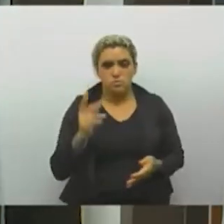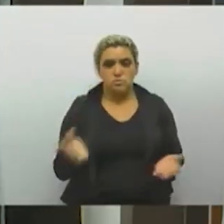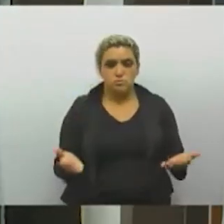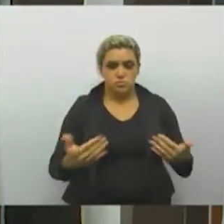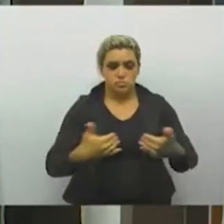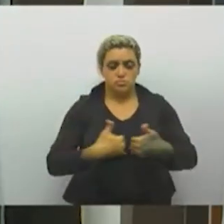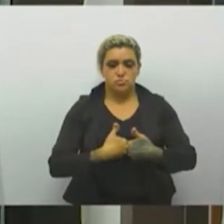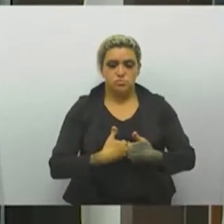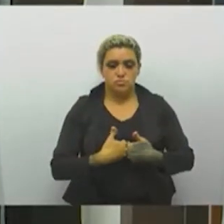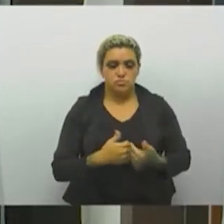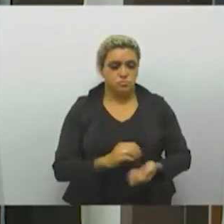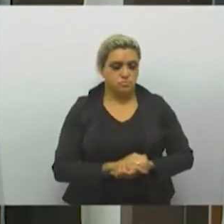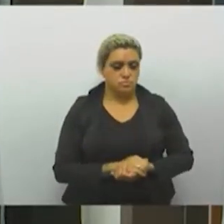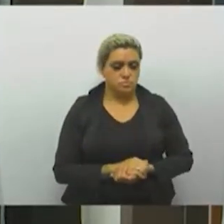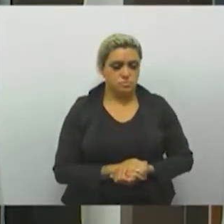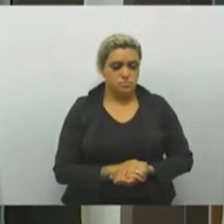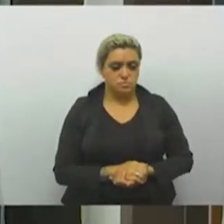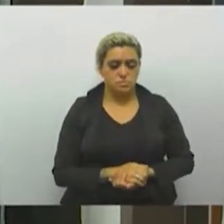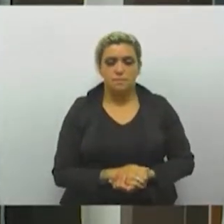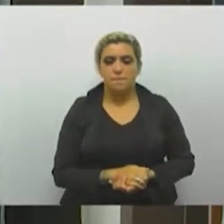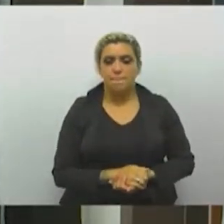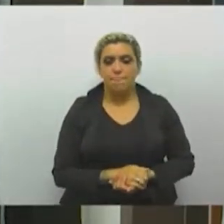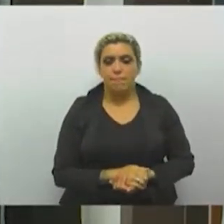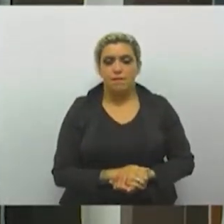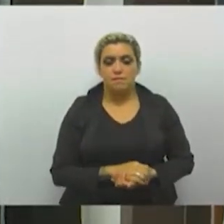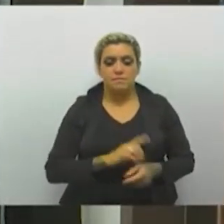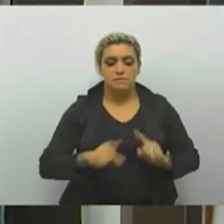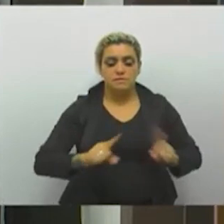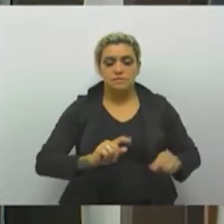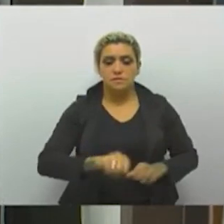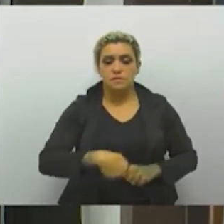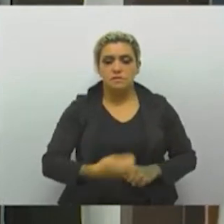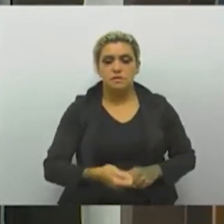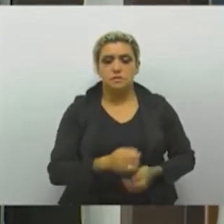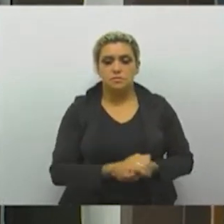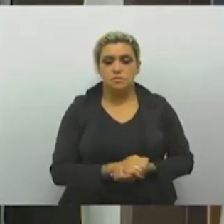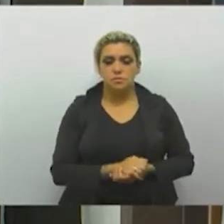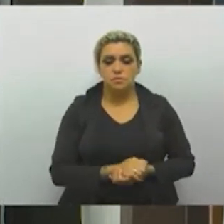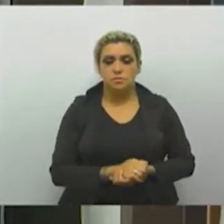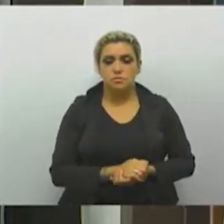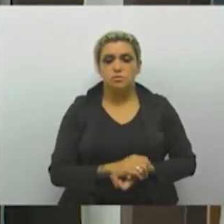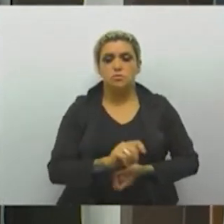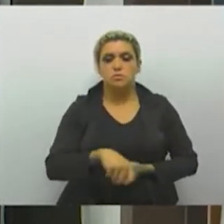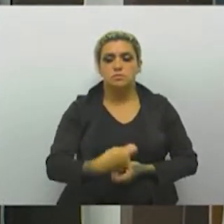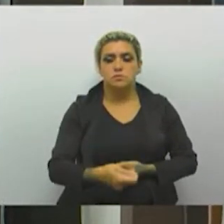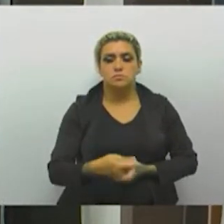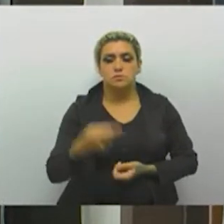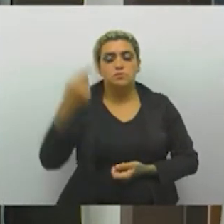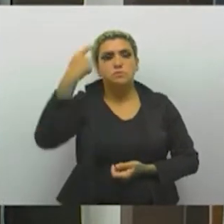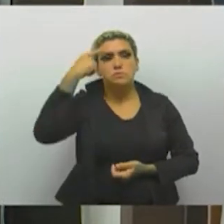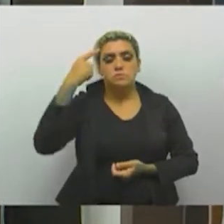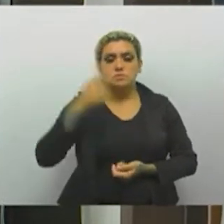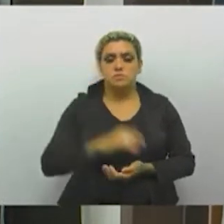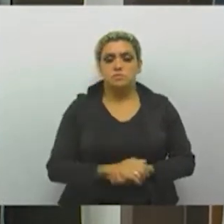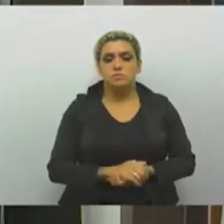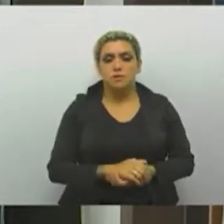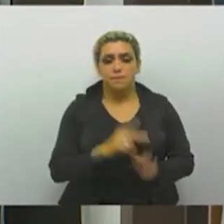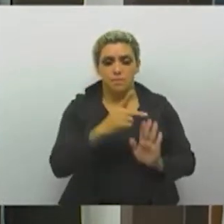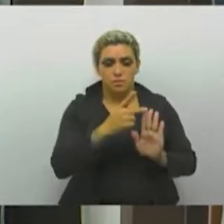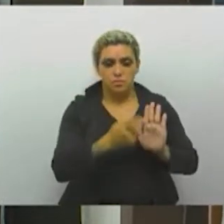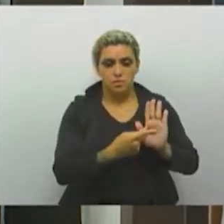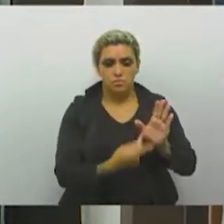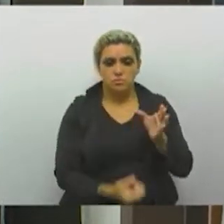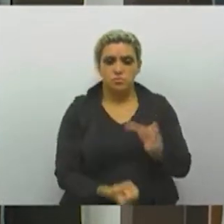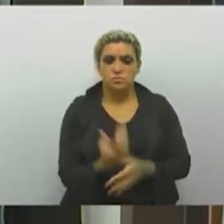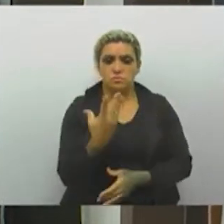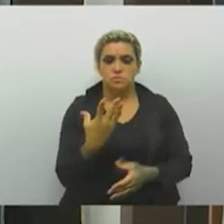a reserva de vagas de estacionamento preferenciais às Pessoas com Transtorno do espectro autista projeto al que tô subindo